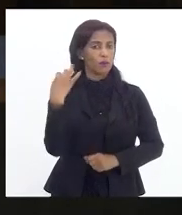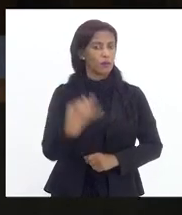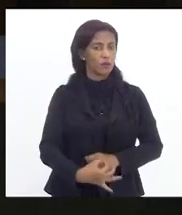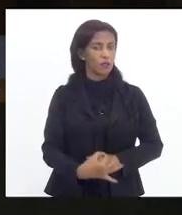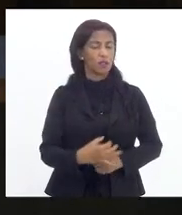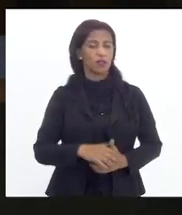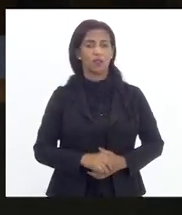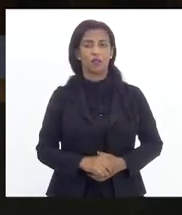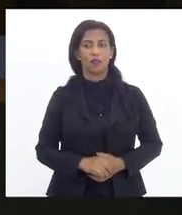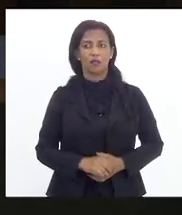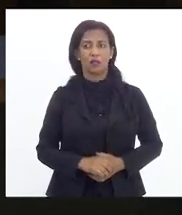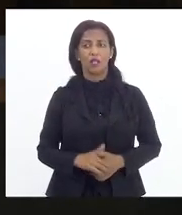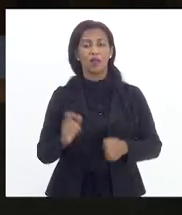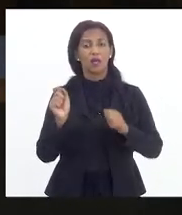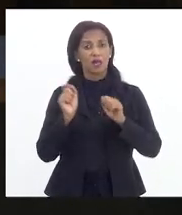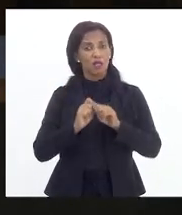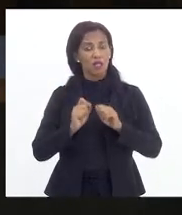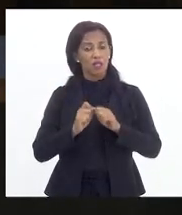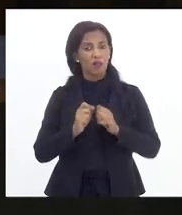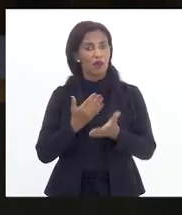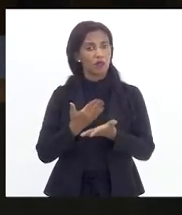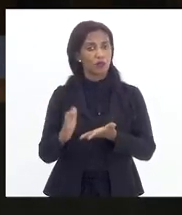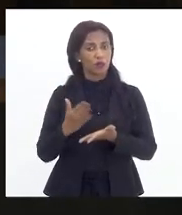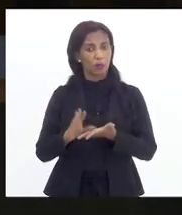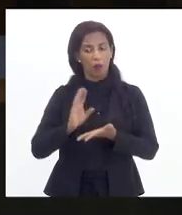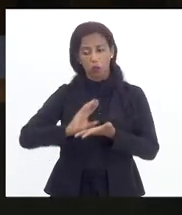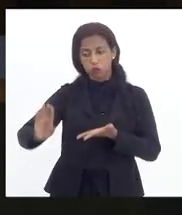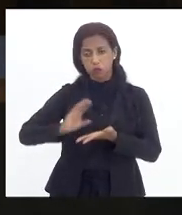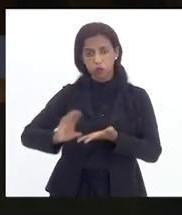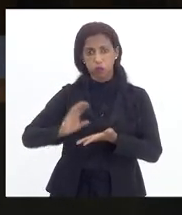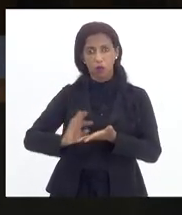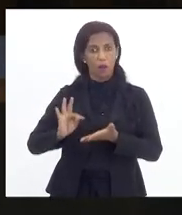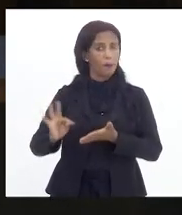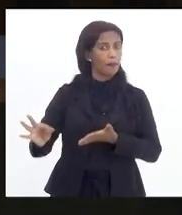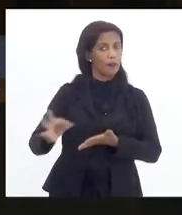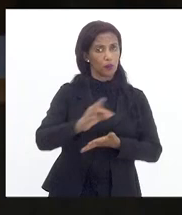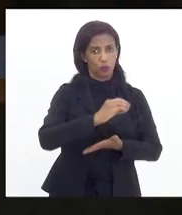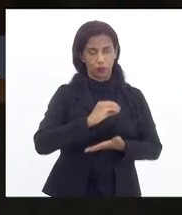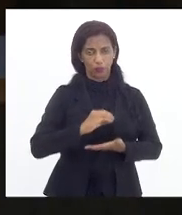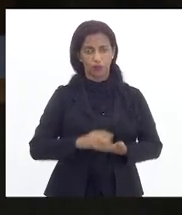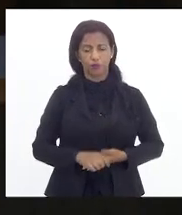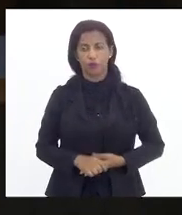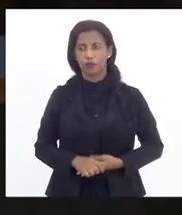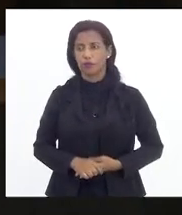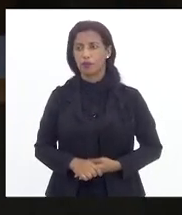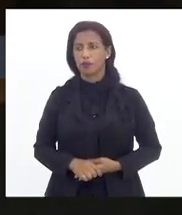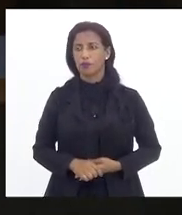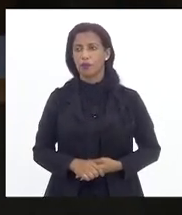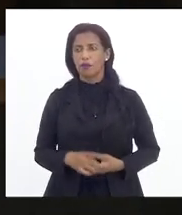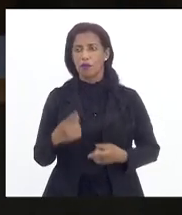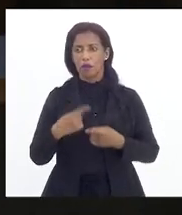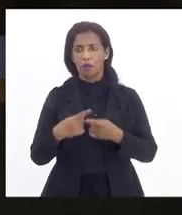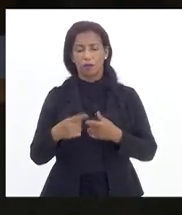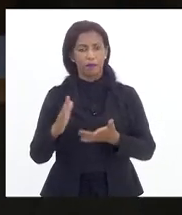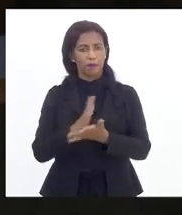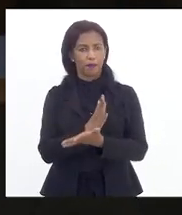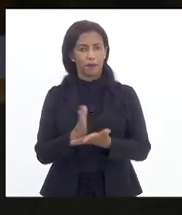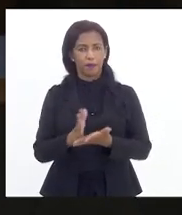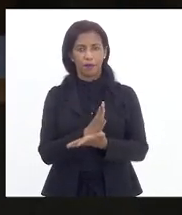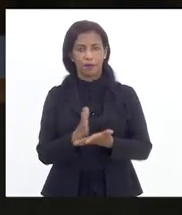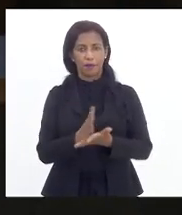certeza que vai só vai sobrar benefício para tudo quanto é lado tá porque a maioria